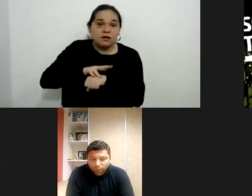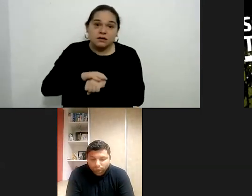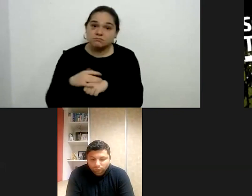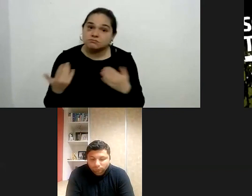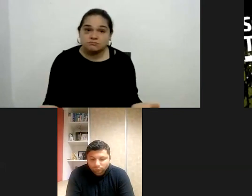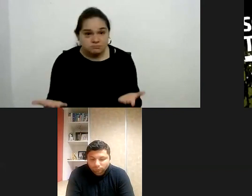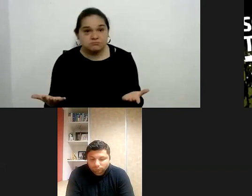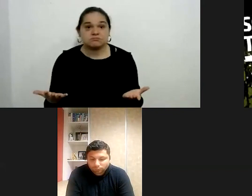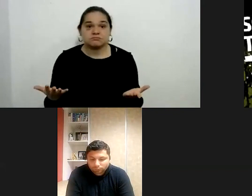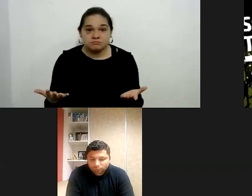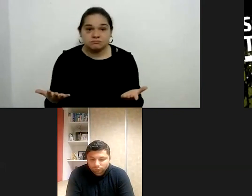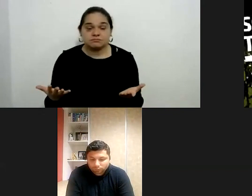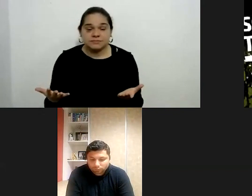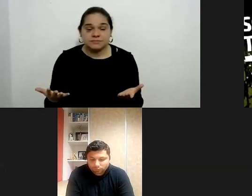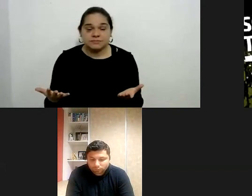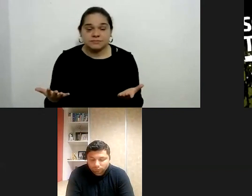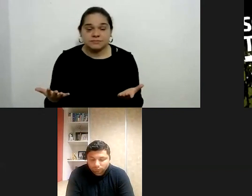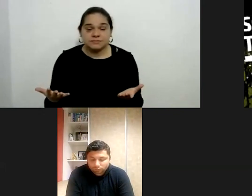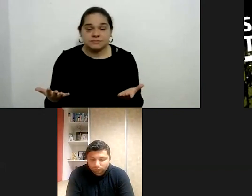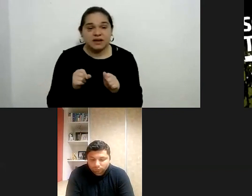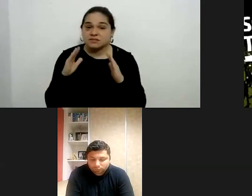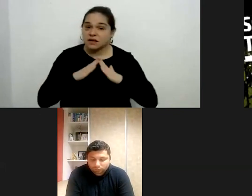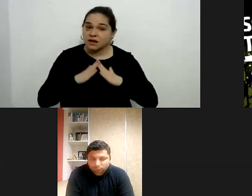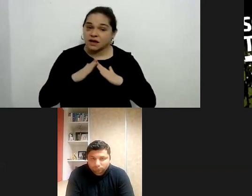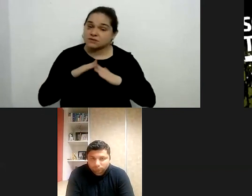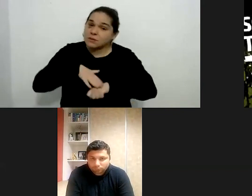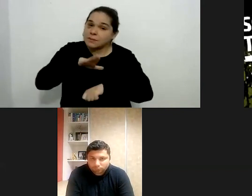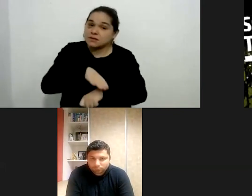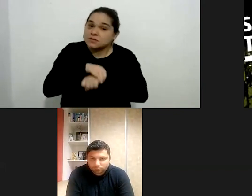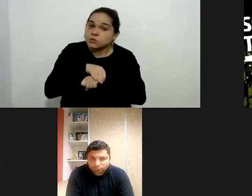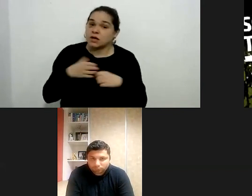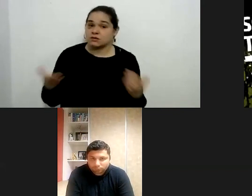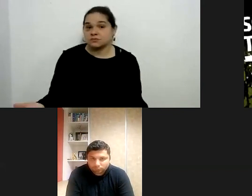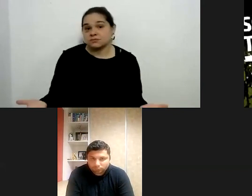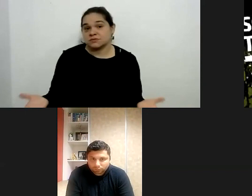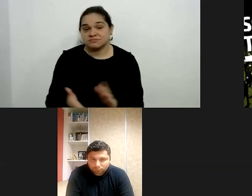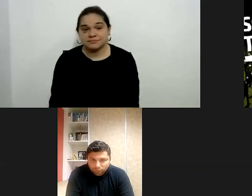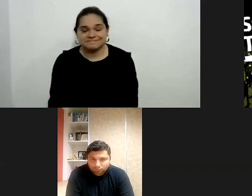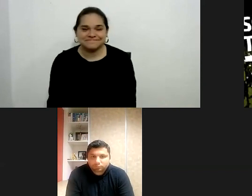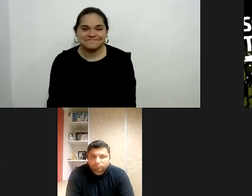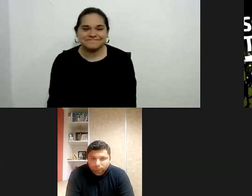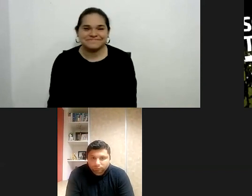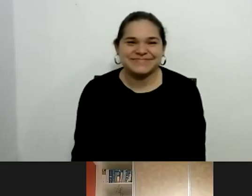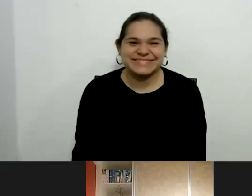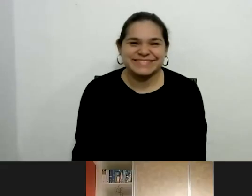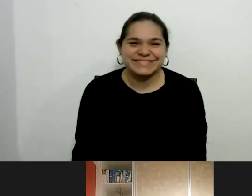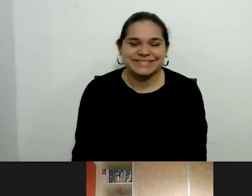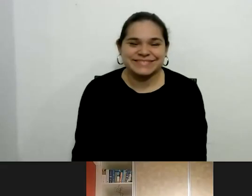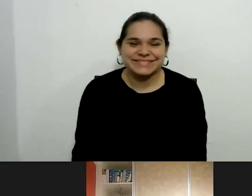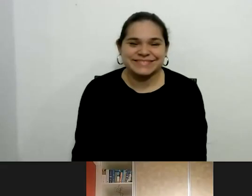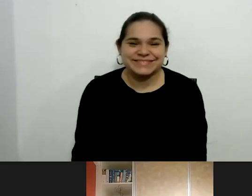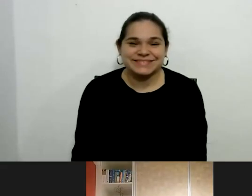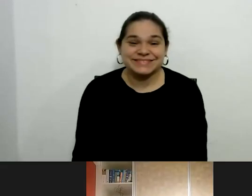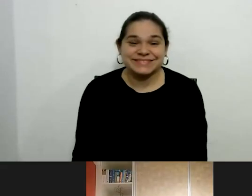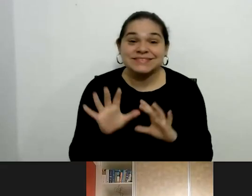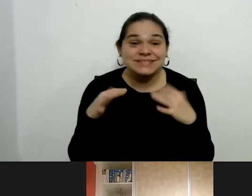atendimento já na sua casa ou onde você estiver. Era isso. Muito bem, então a